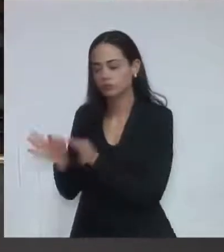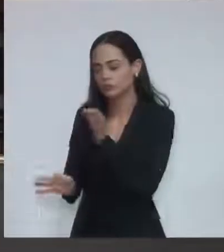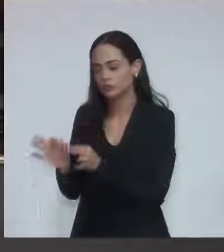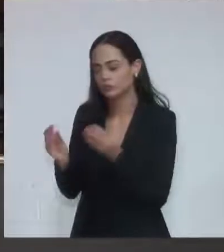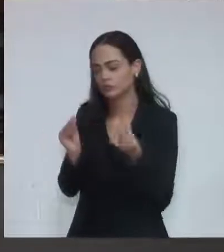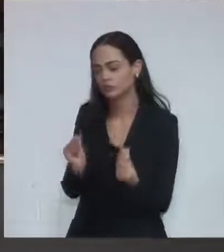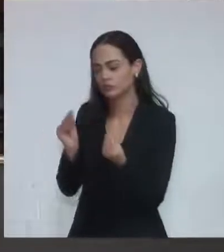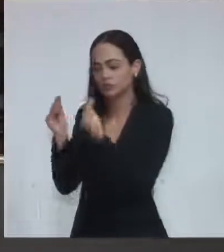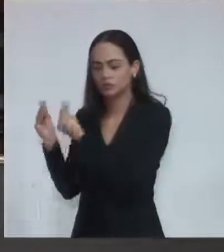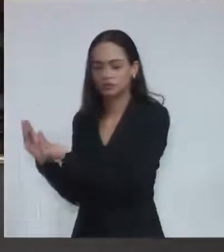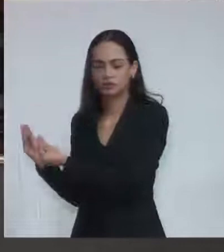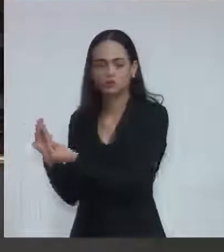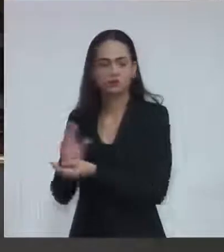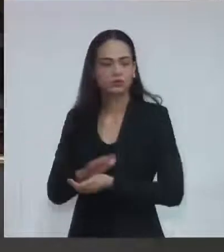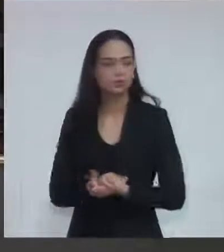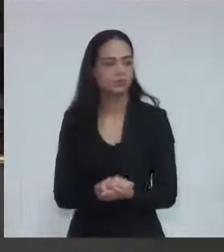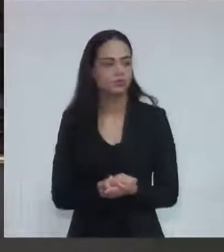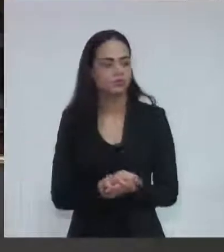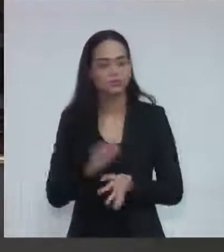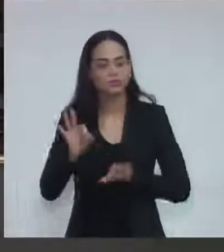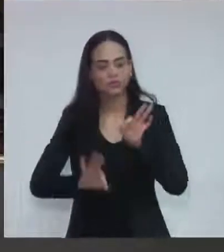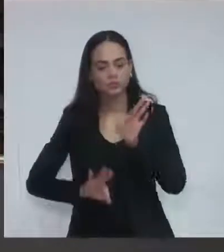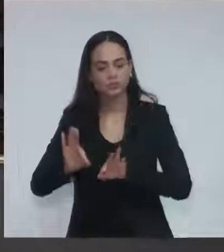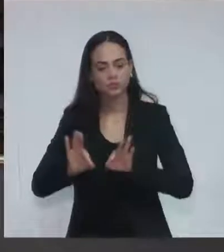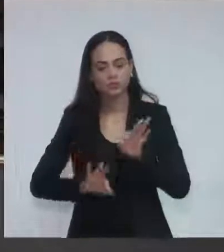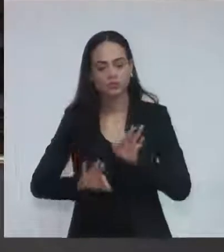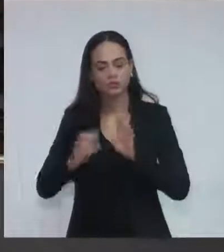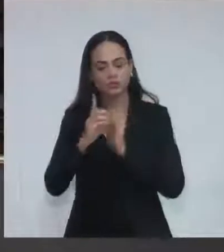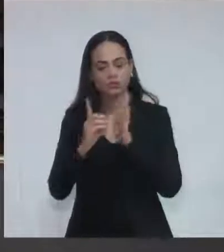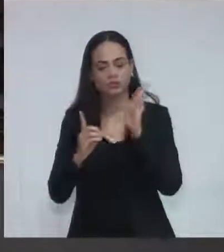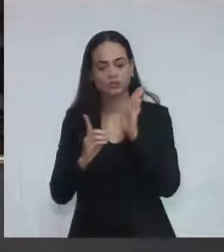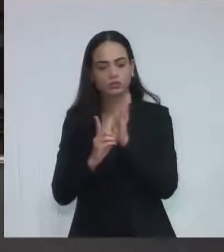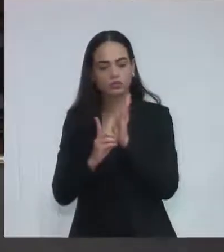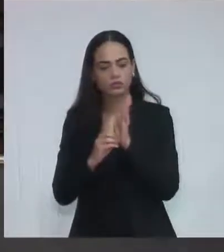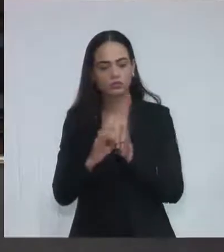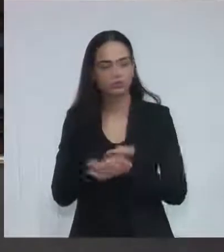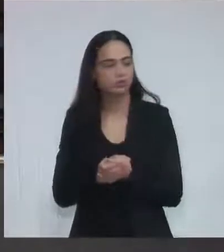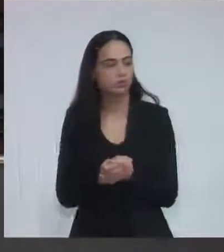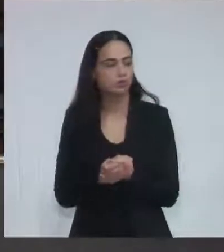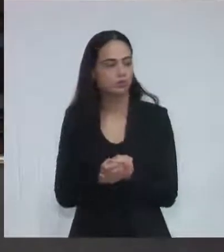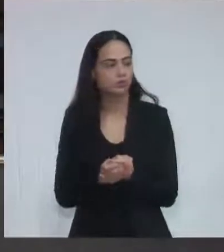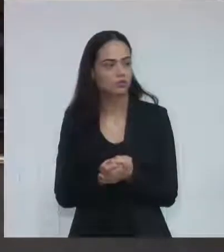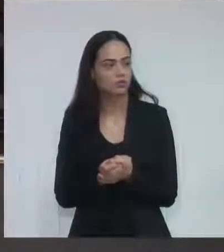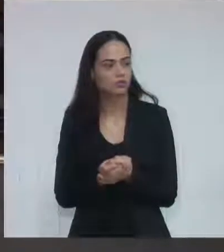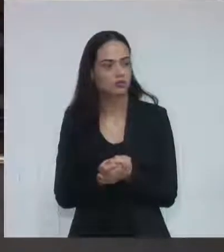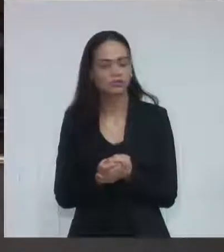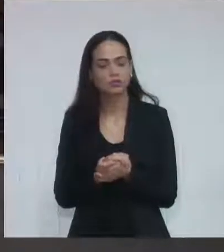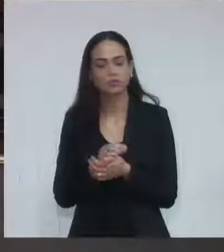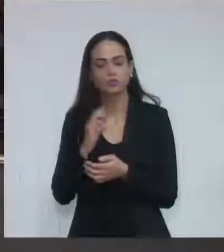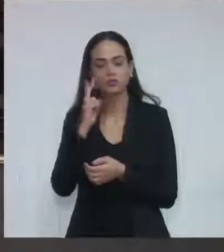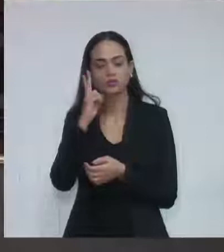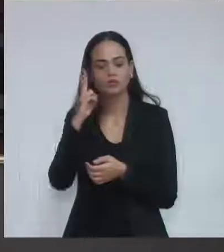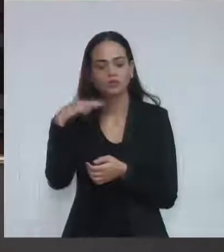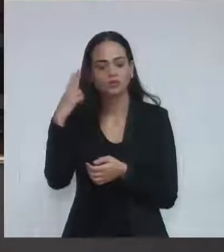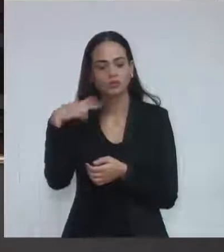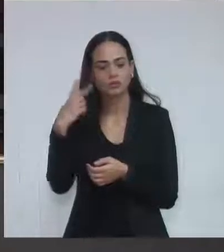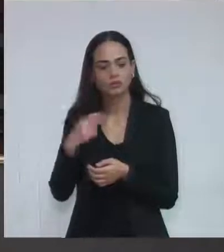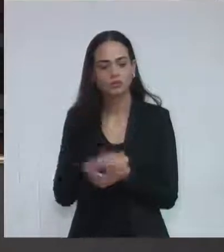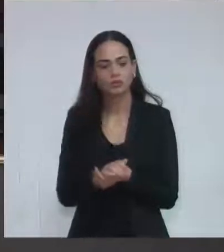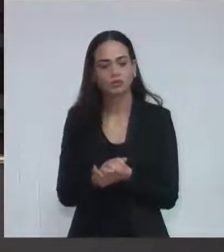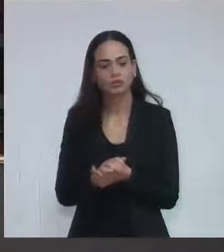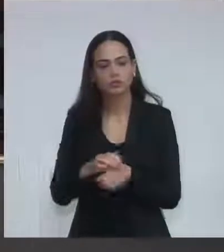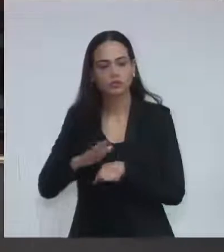permanentes. Projetos de decretos legislativos. Projeto de decreto legislativo número 12, 2018, autoria vereador